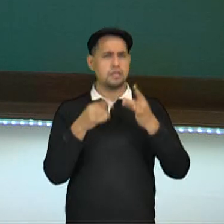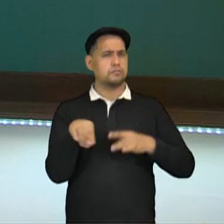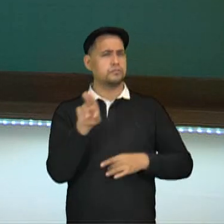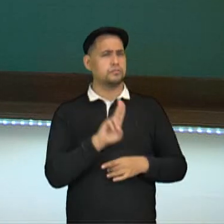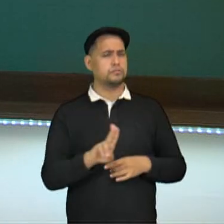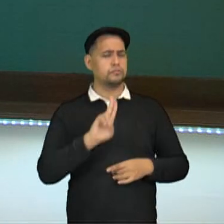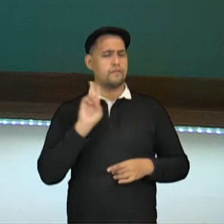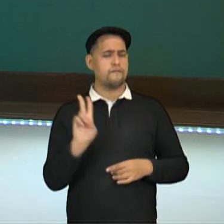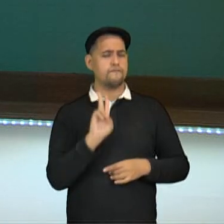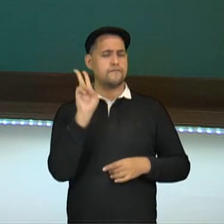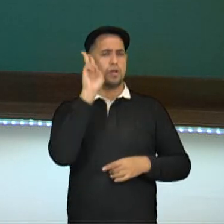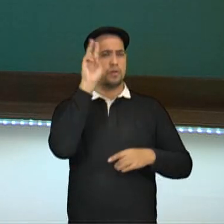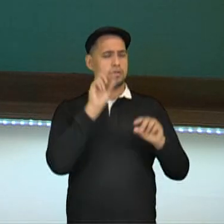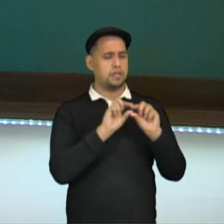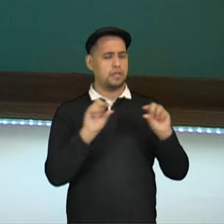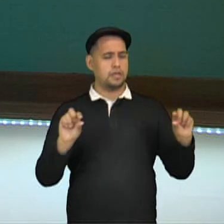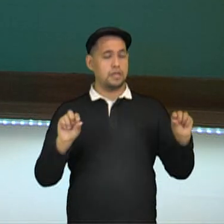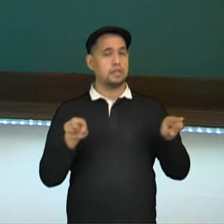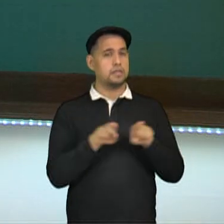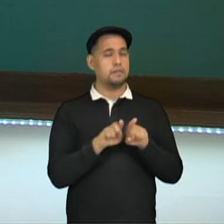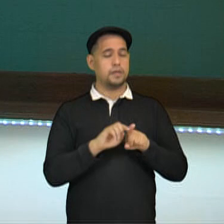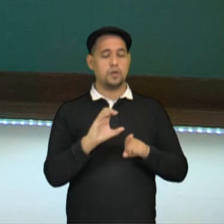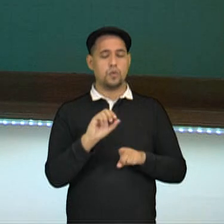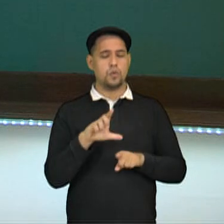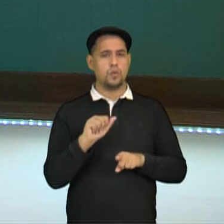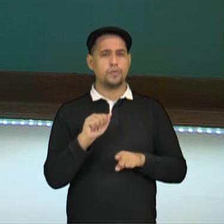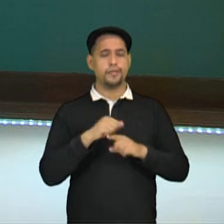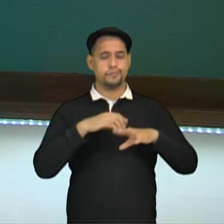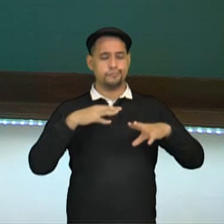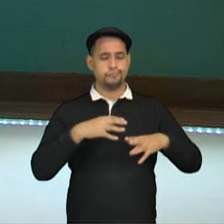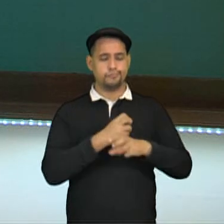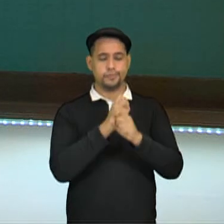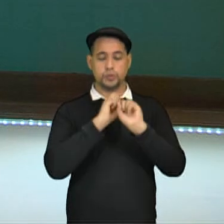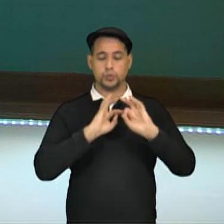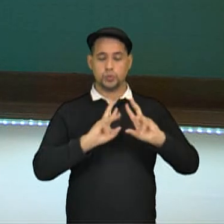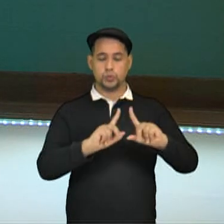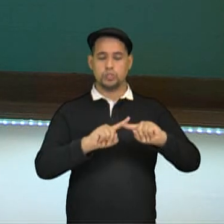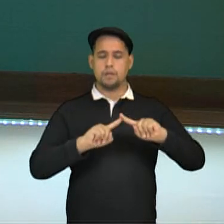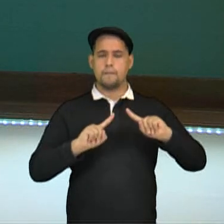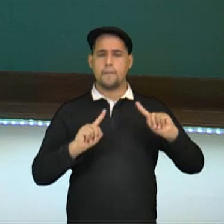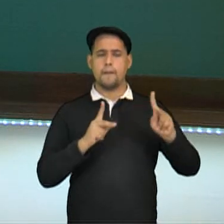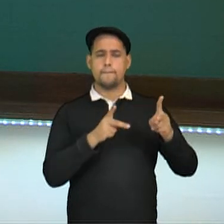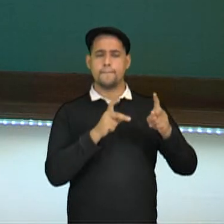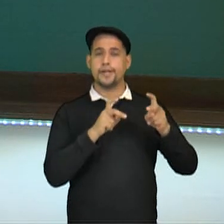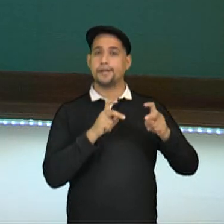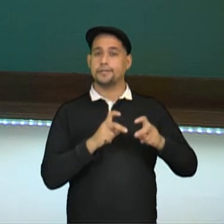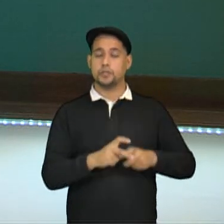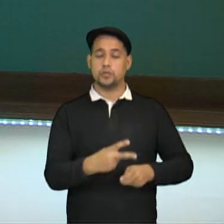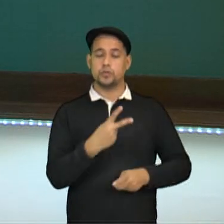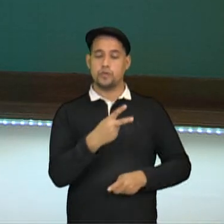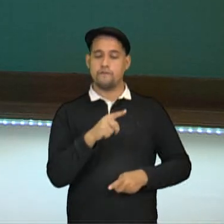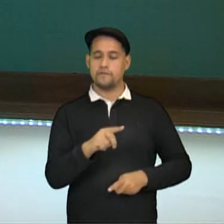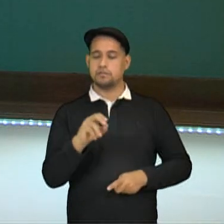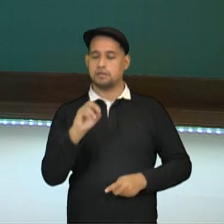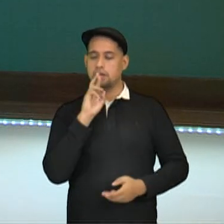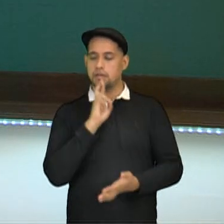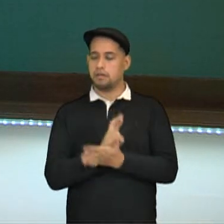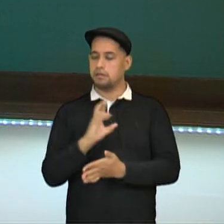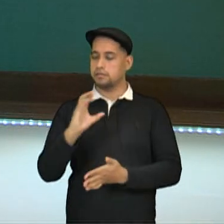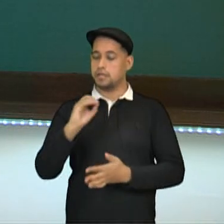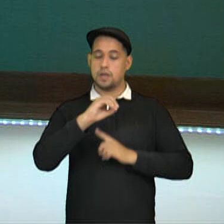os valores da linha e da coluna somando tudo. Então, você veja aqui, ó, 2 vezes 0 é